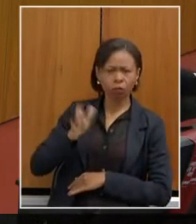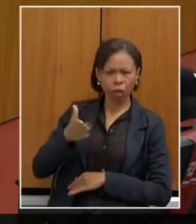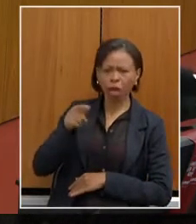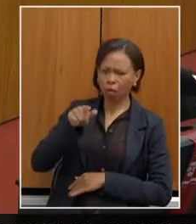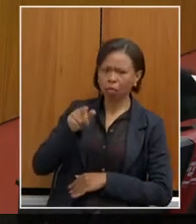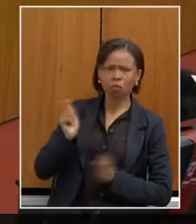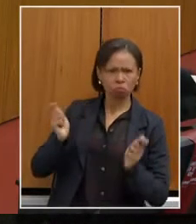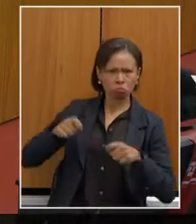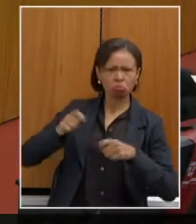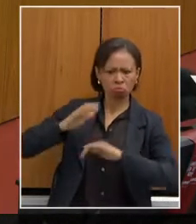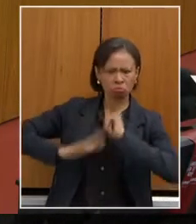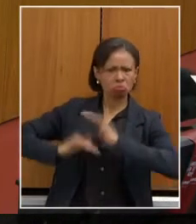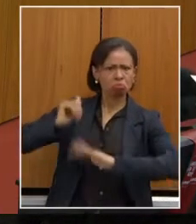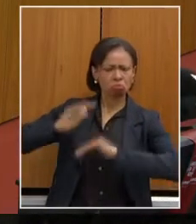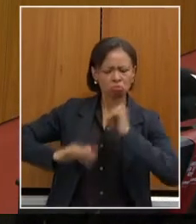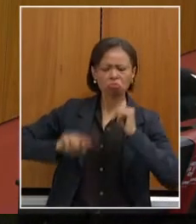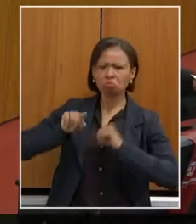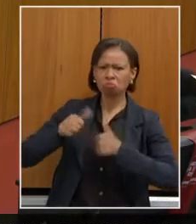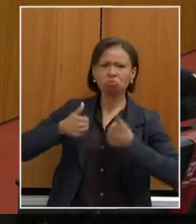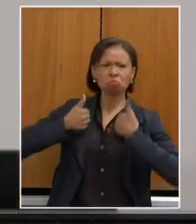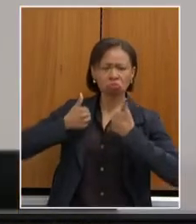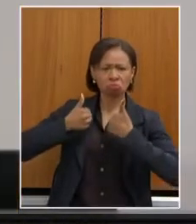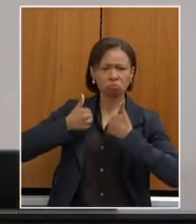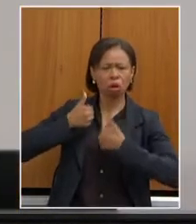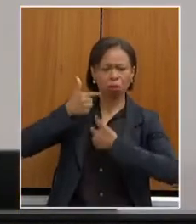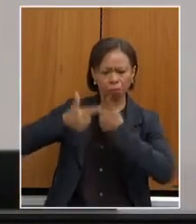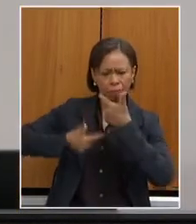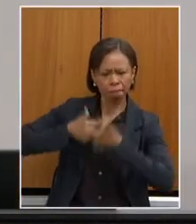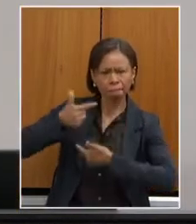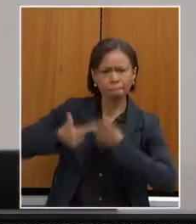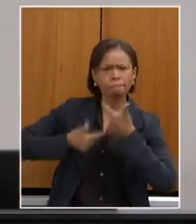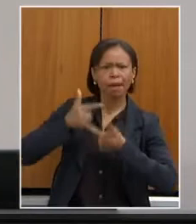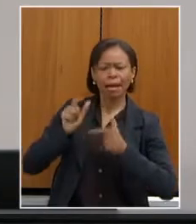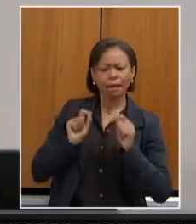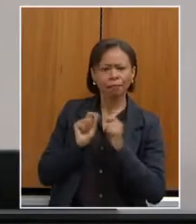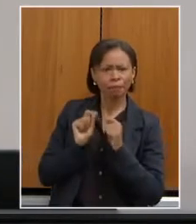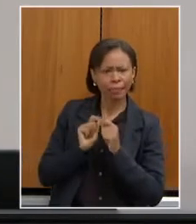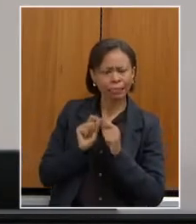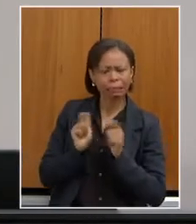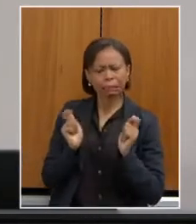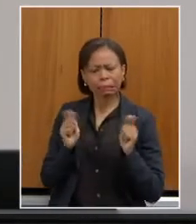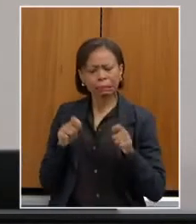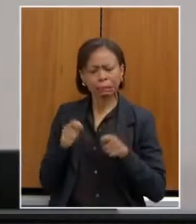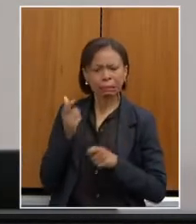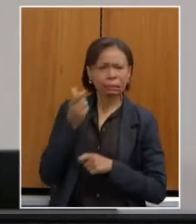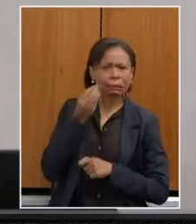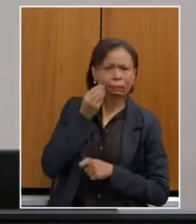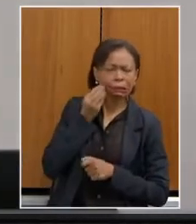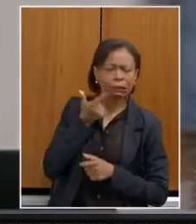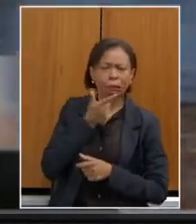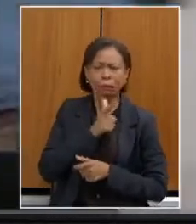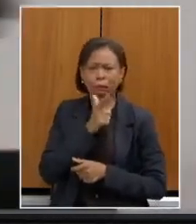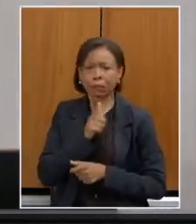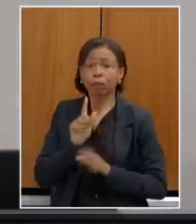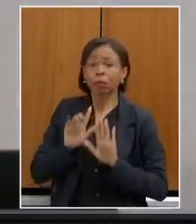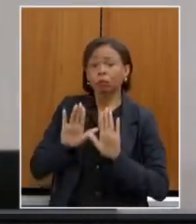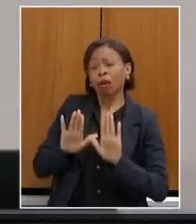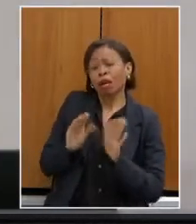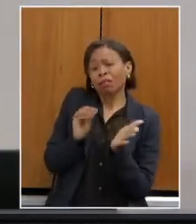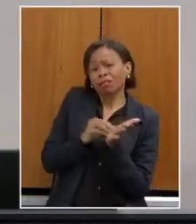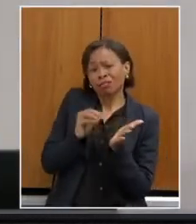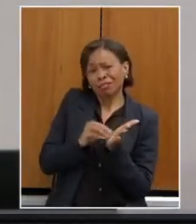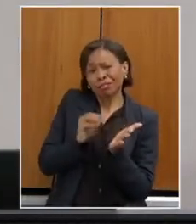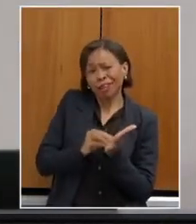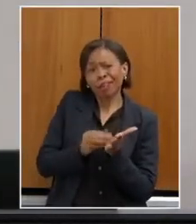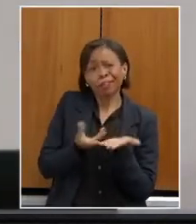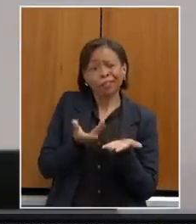uma boa vontade enorme da gestão da FUNED em fazer dar certo, mas falta condição técnica, falta